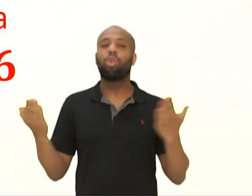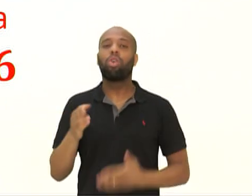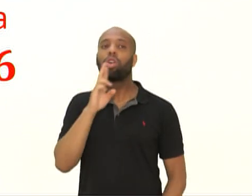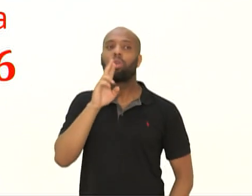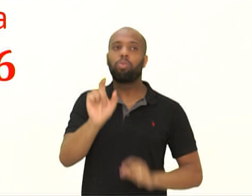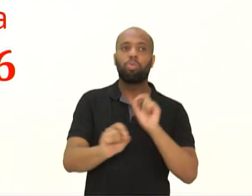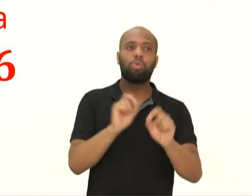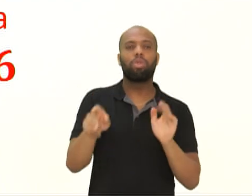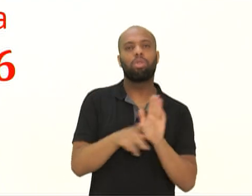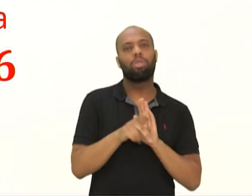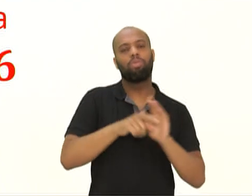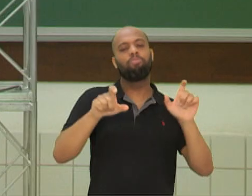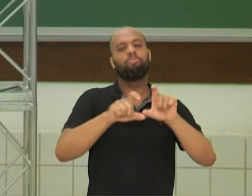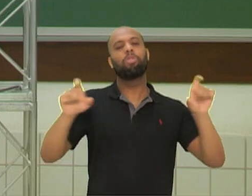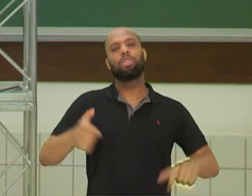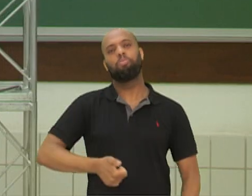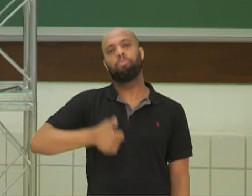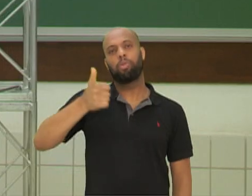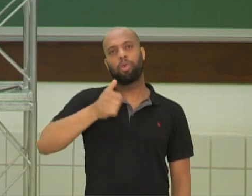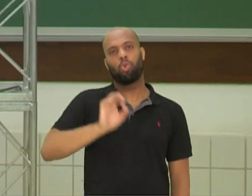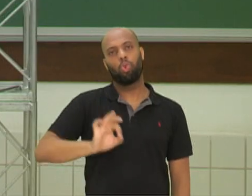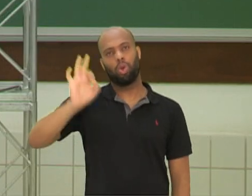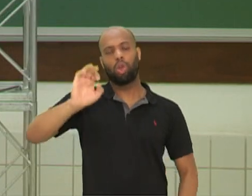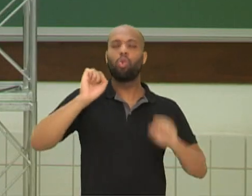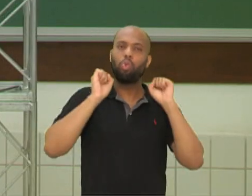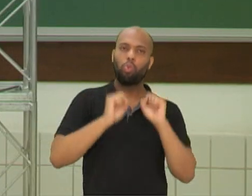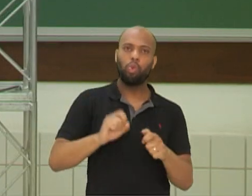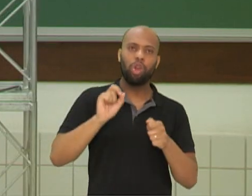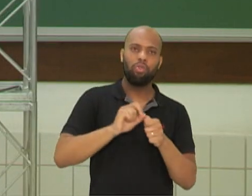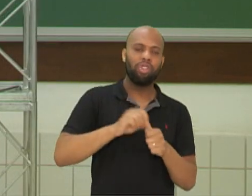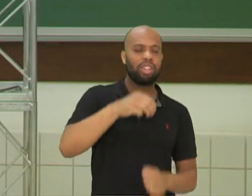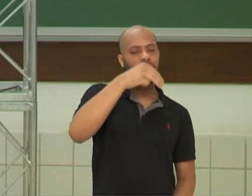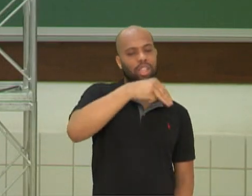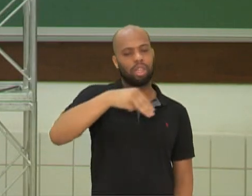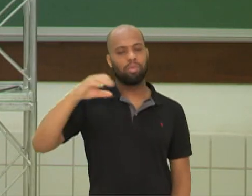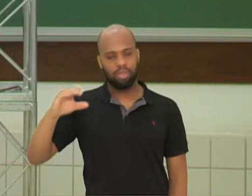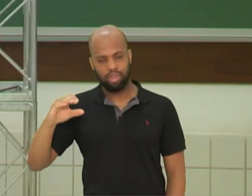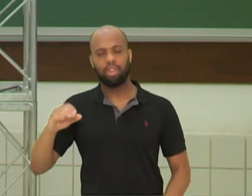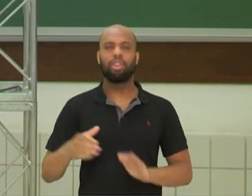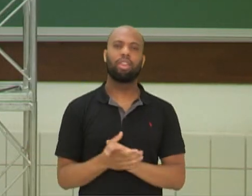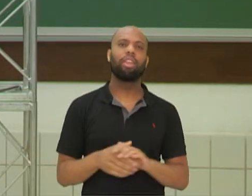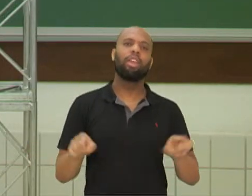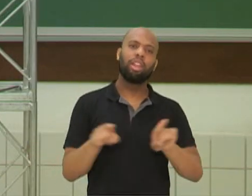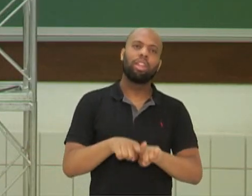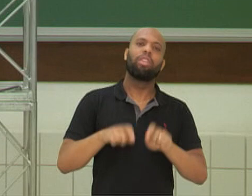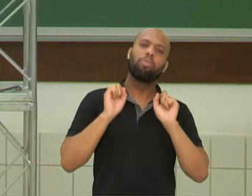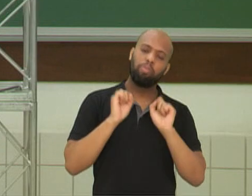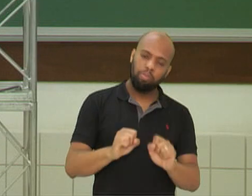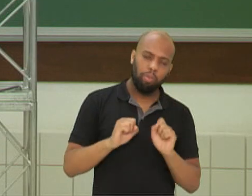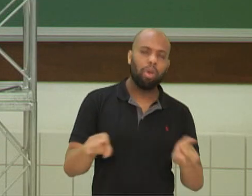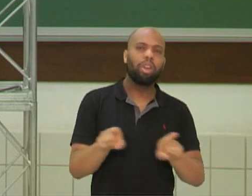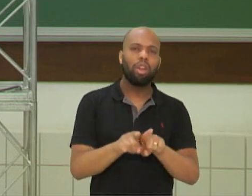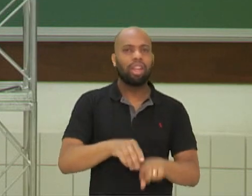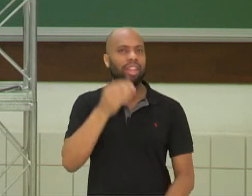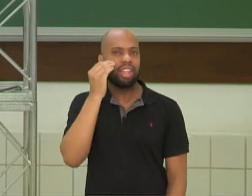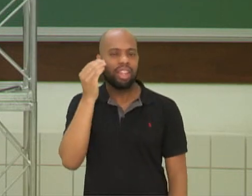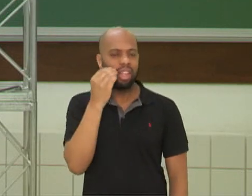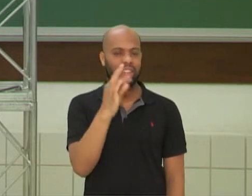resultado menos 6. Olha só a resposta. O t vale menos 6 para que essa